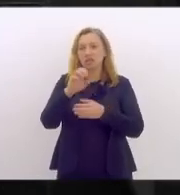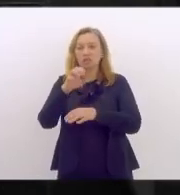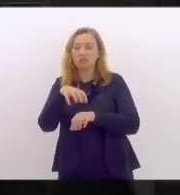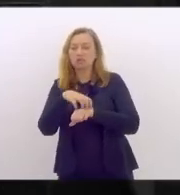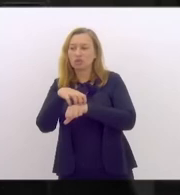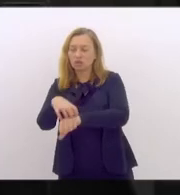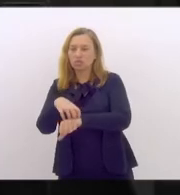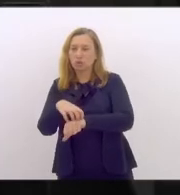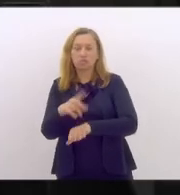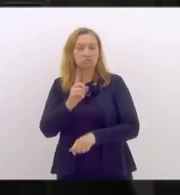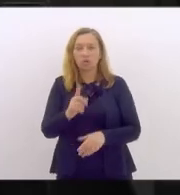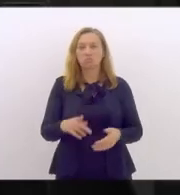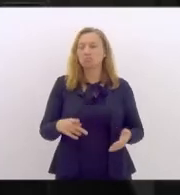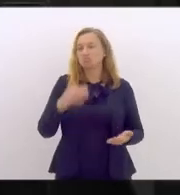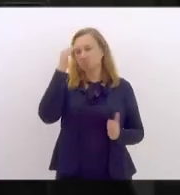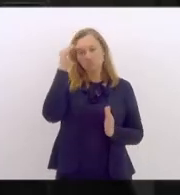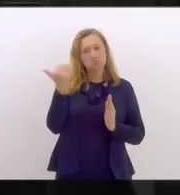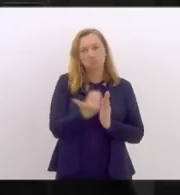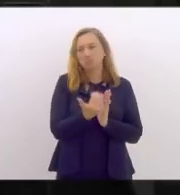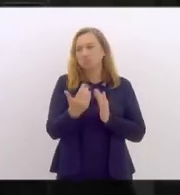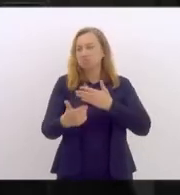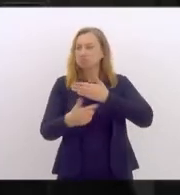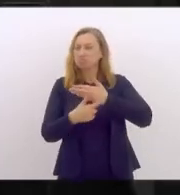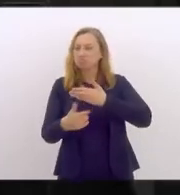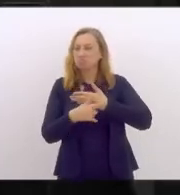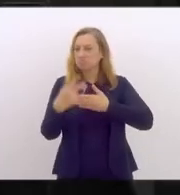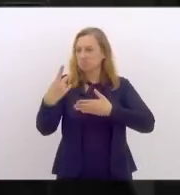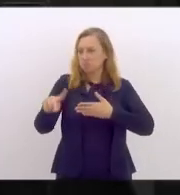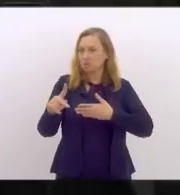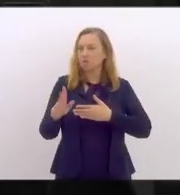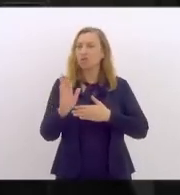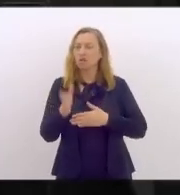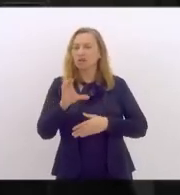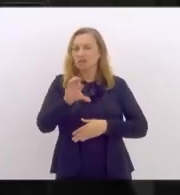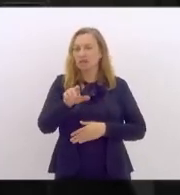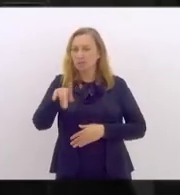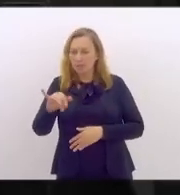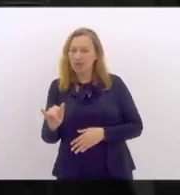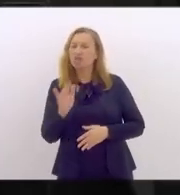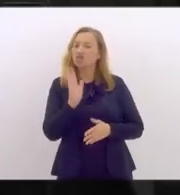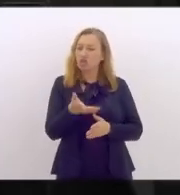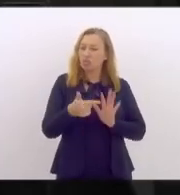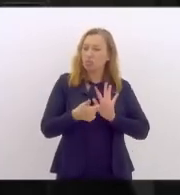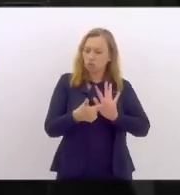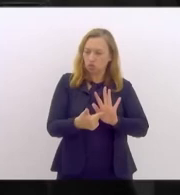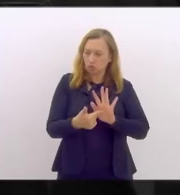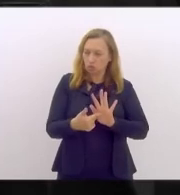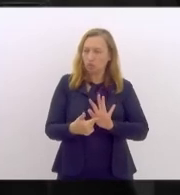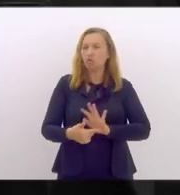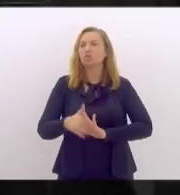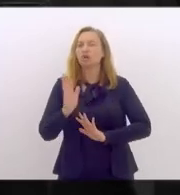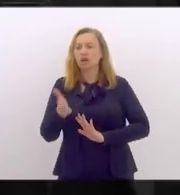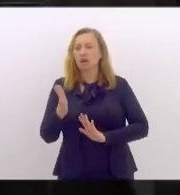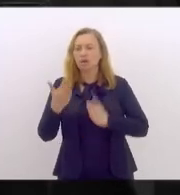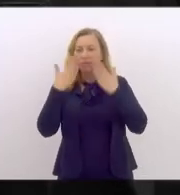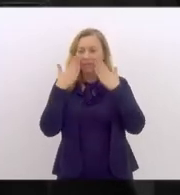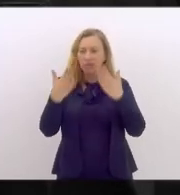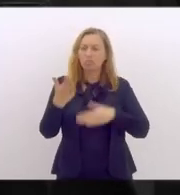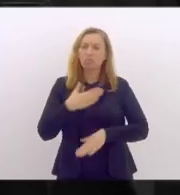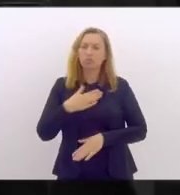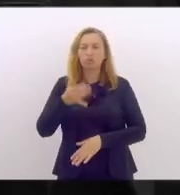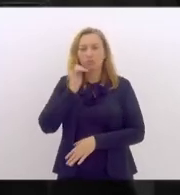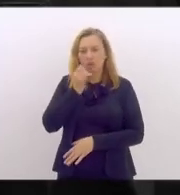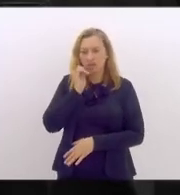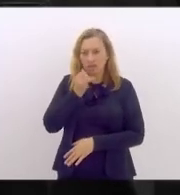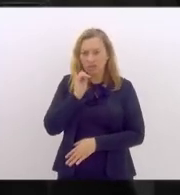não cumpre o seu papel a nossa CPI mostrou isso relatório ainda não foi votado mas é a sua primeira versão já foi apresentada por mim como ela ator